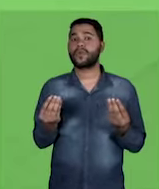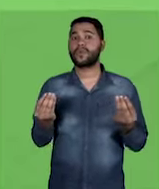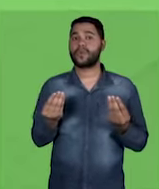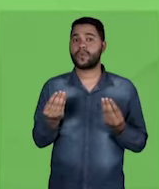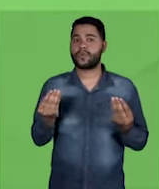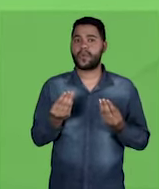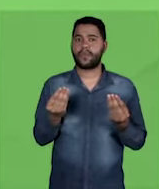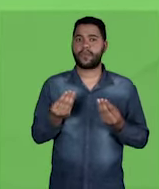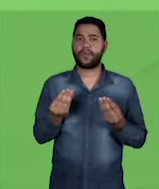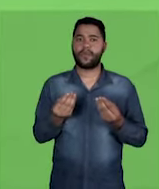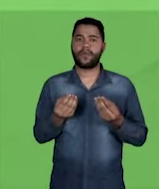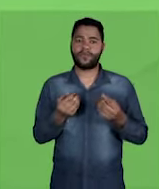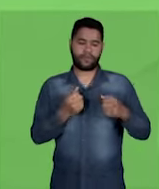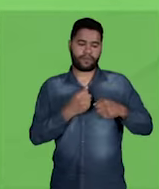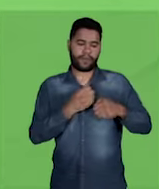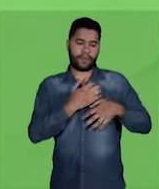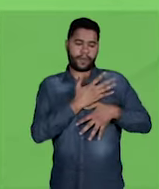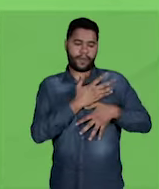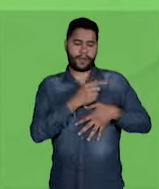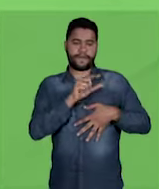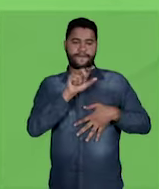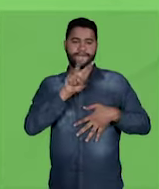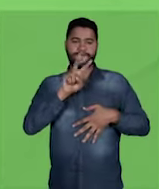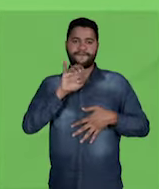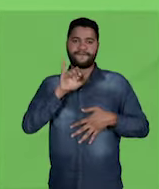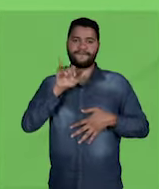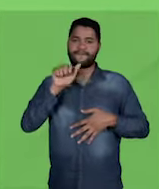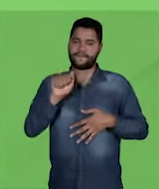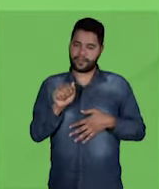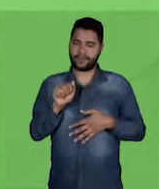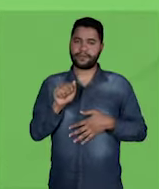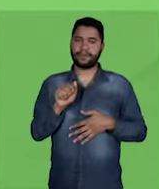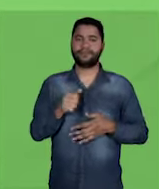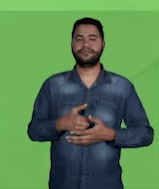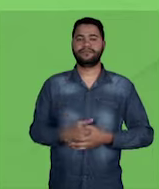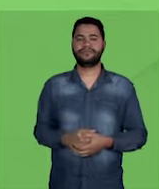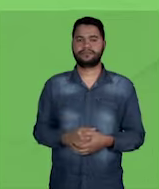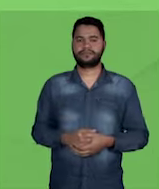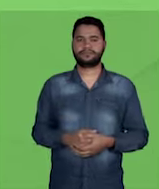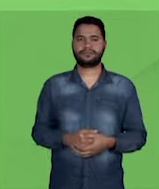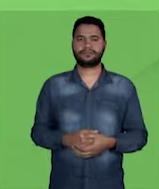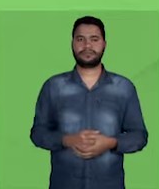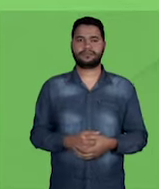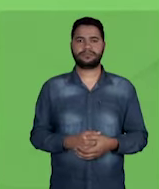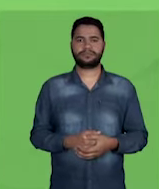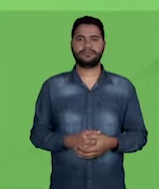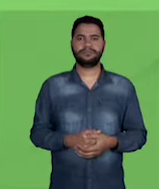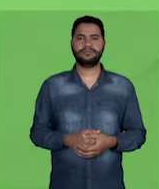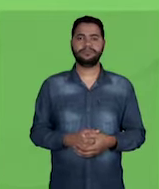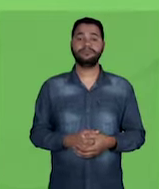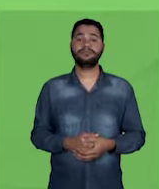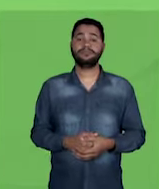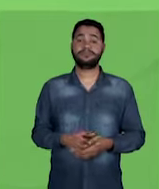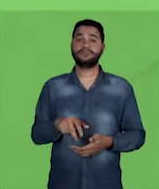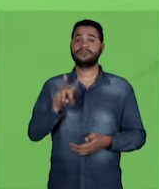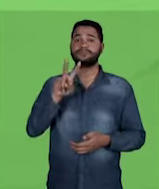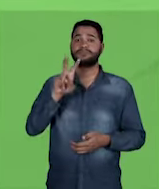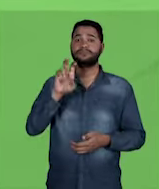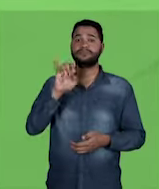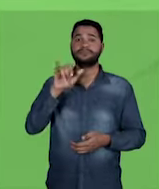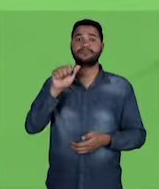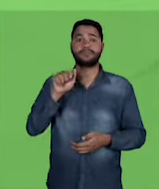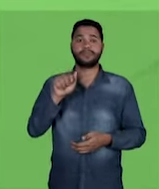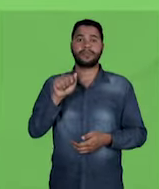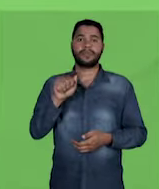das veias. Os capilares vão dar origem às vênulas e as vênulas vão dar origem às veias. As veias são